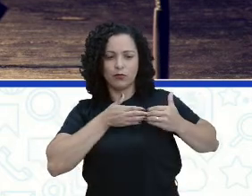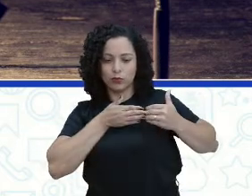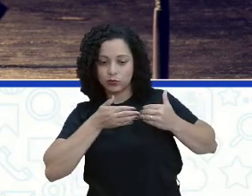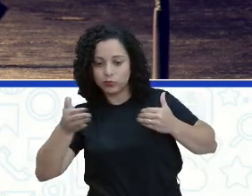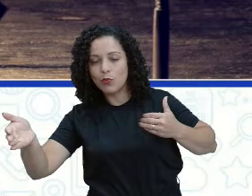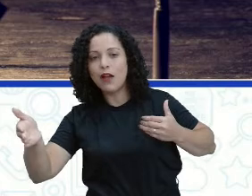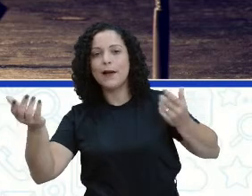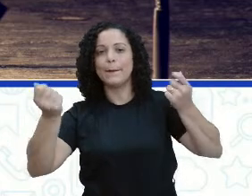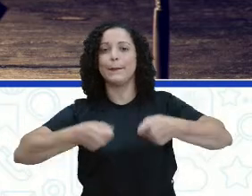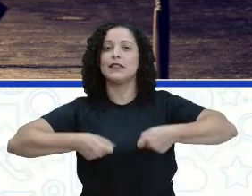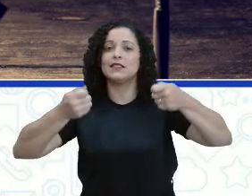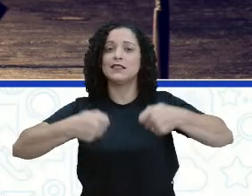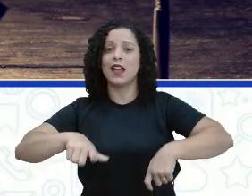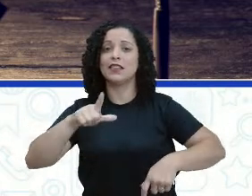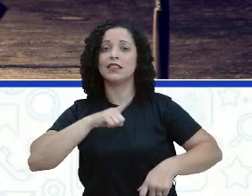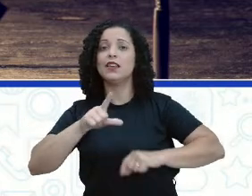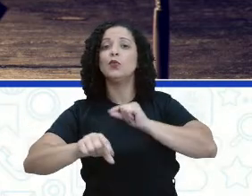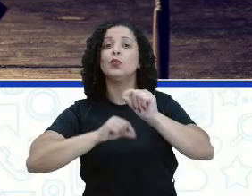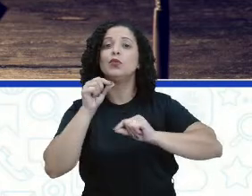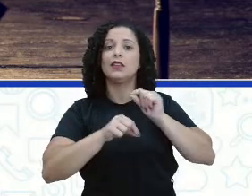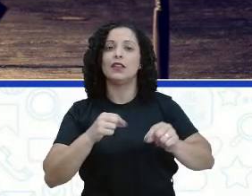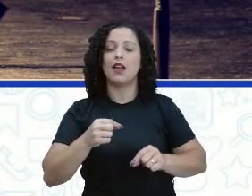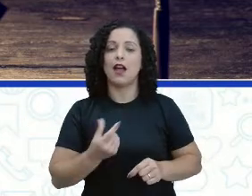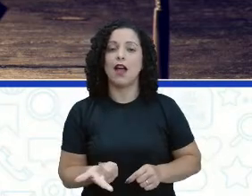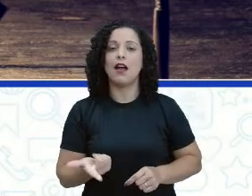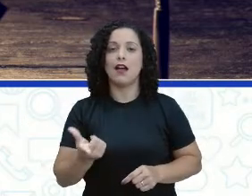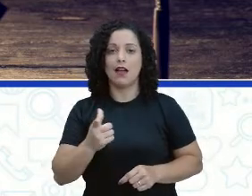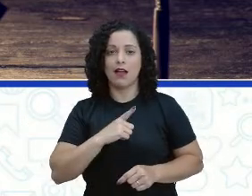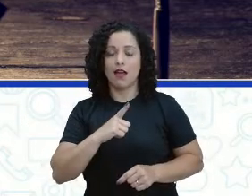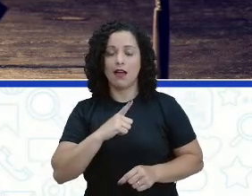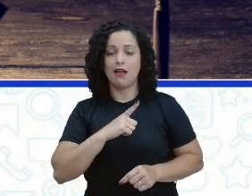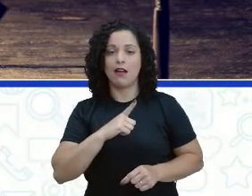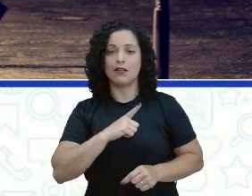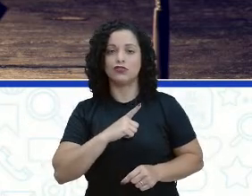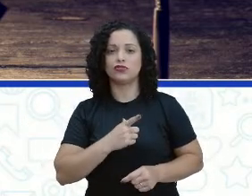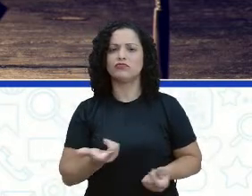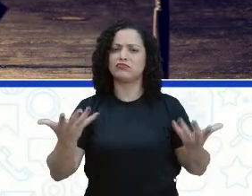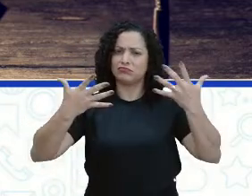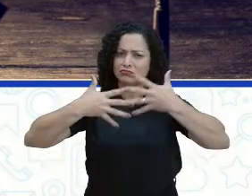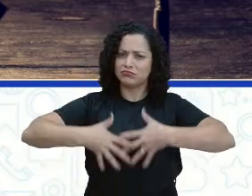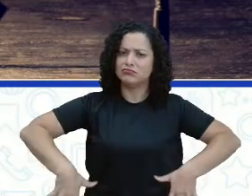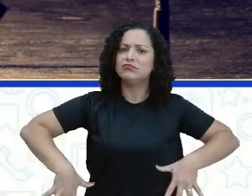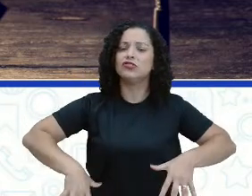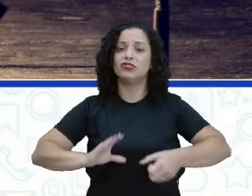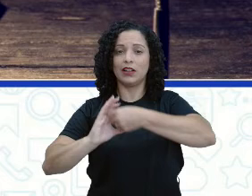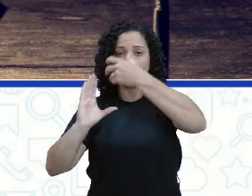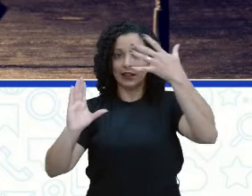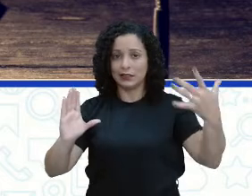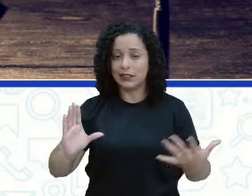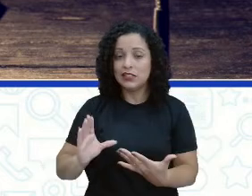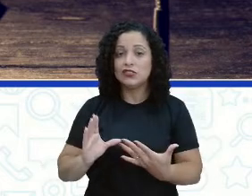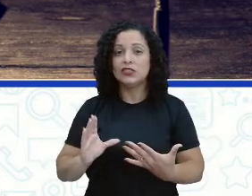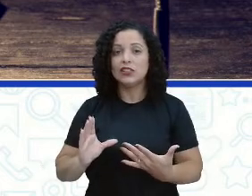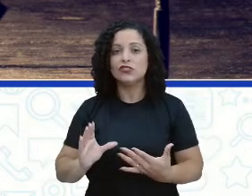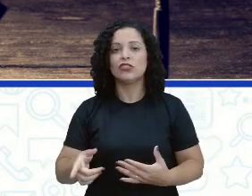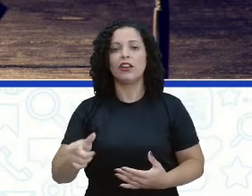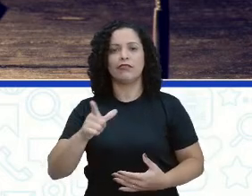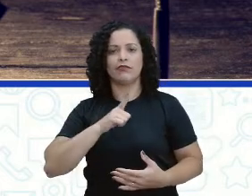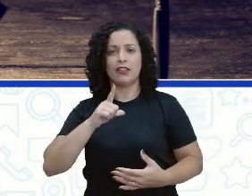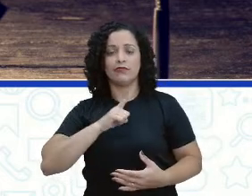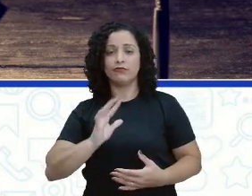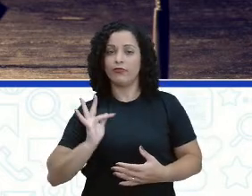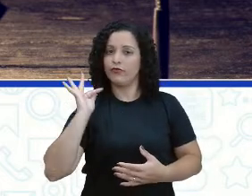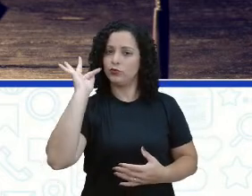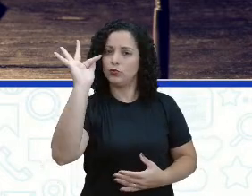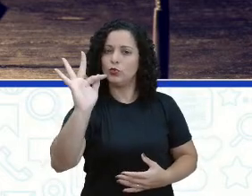ser capaz, né, em relação à reprodução. E as características mais comuns, aquelas, né, mais fortes, passarão para as